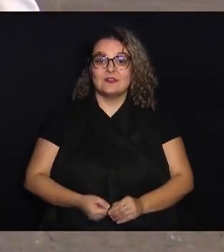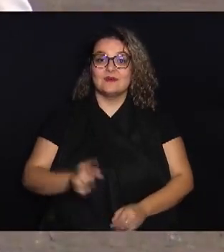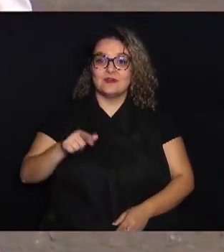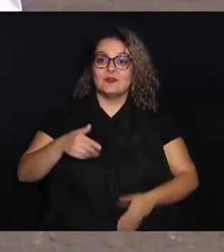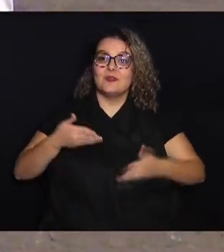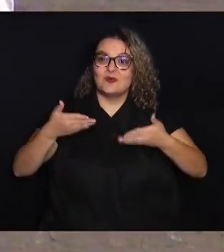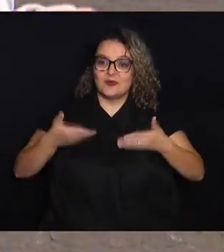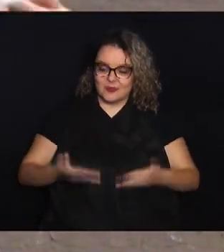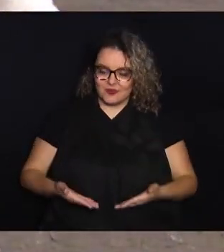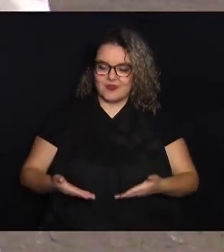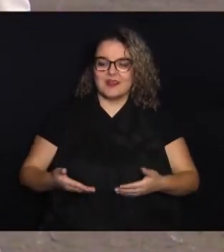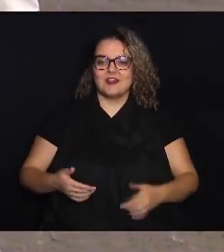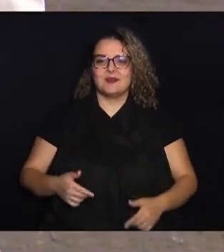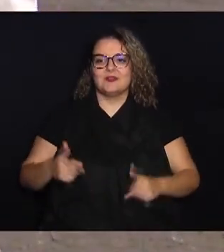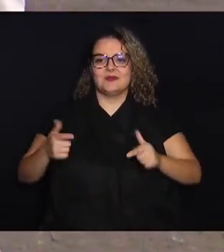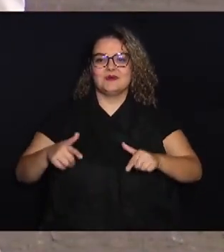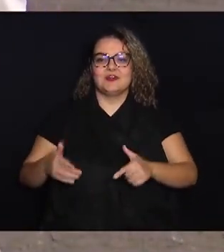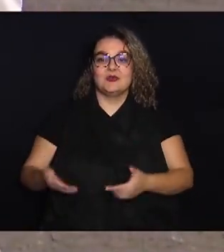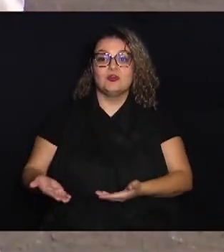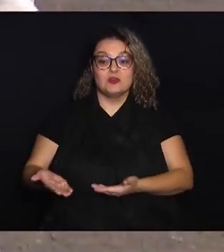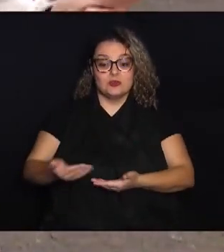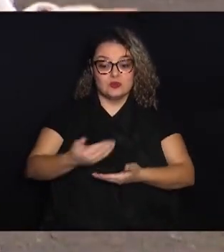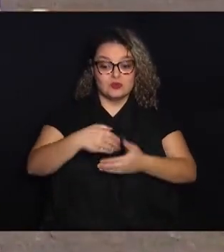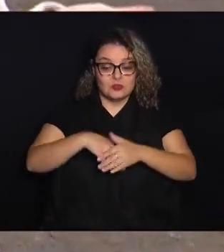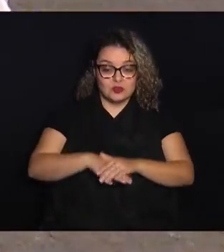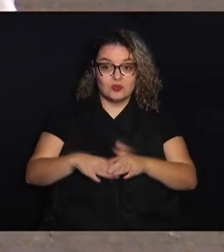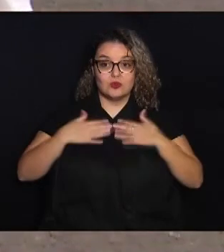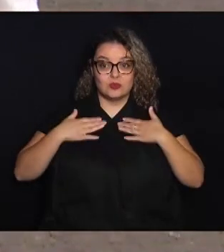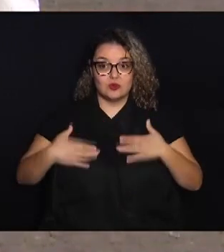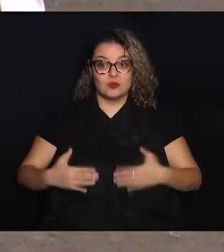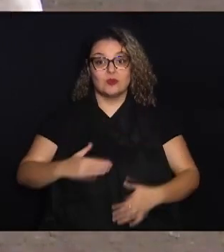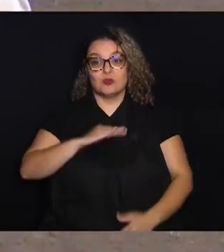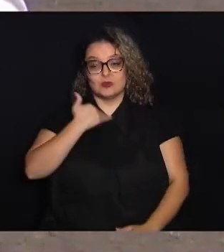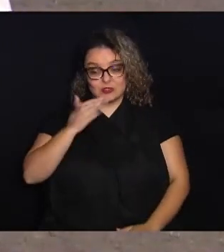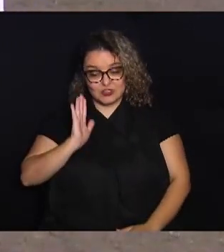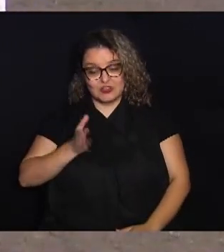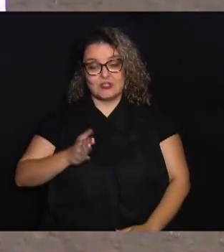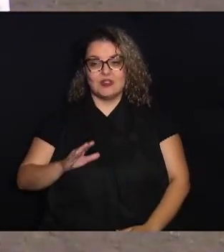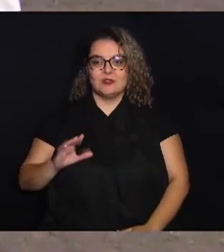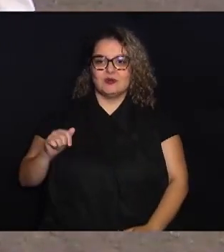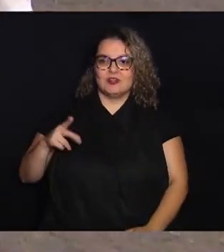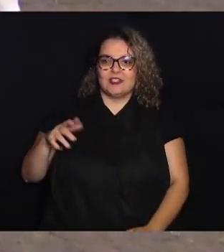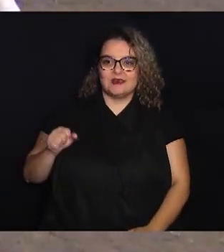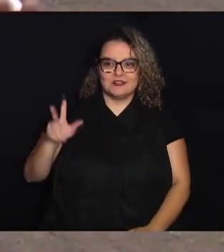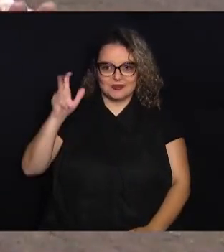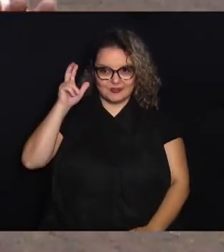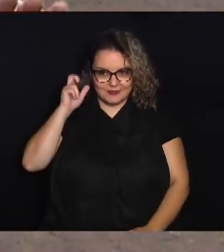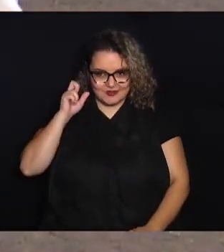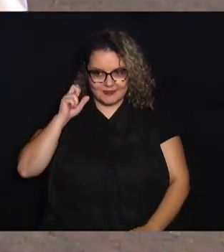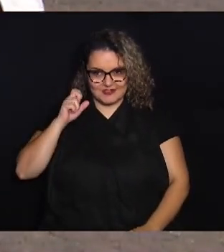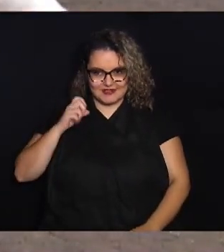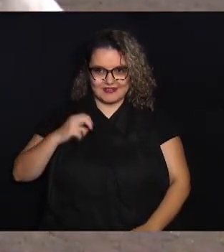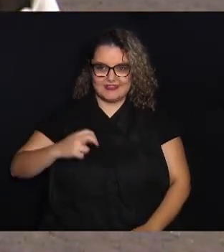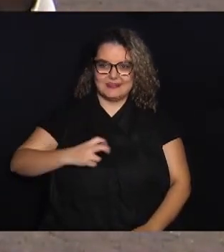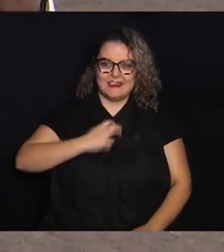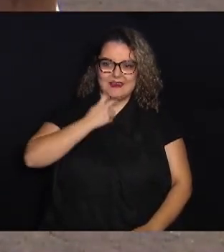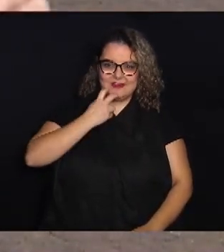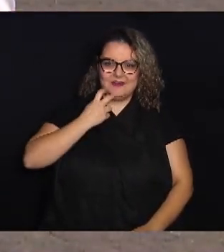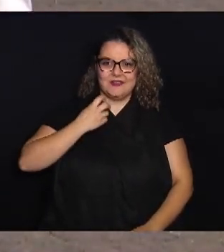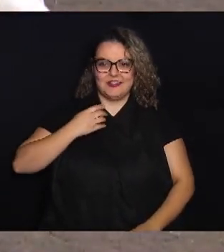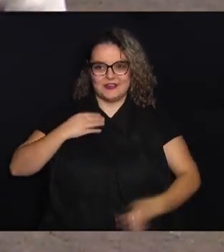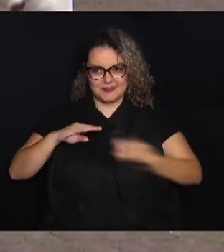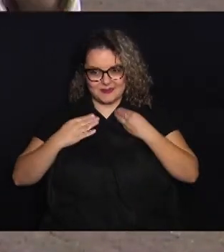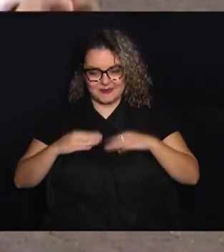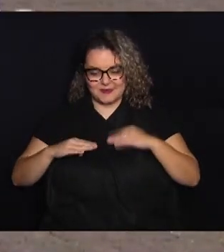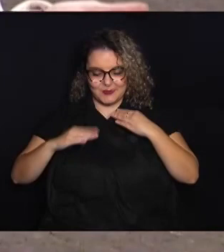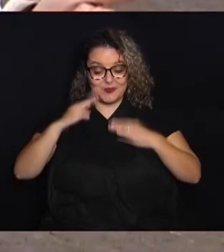que agora acolhe os restos mortais desse maestro maravilhoso, que a gente escuta todo dia na Voz do Brasil, ali a obra do